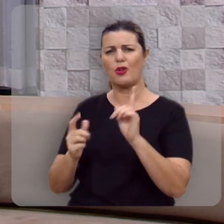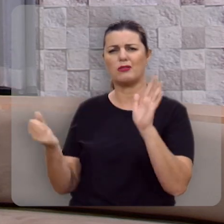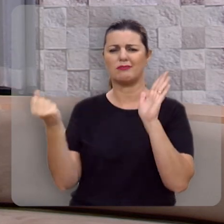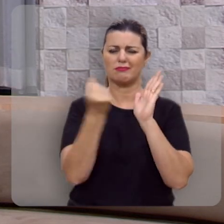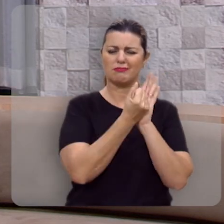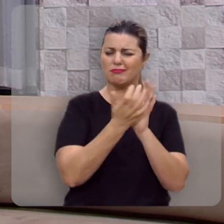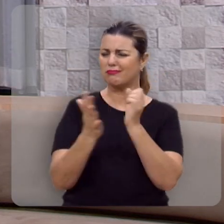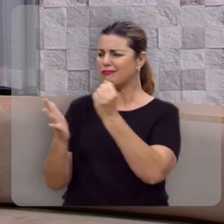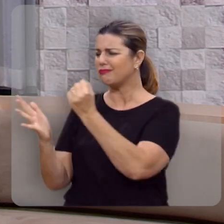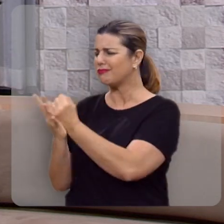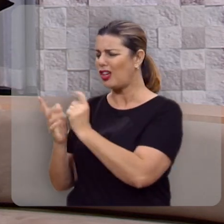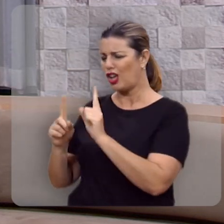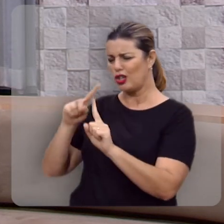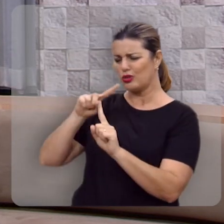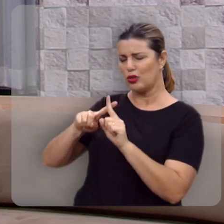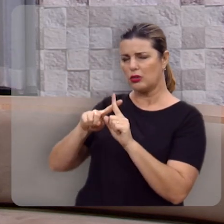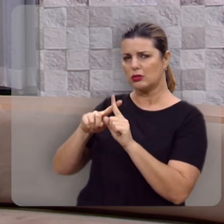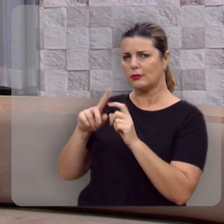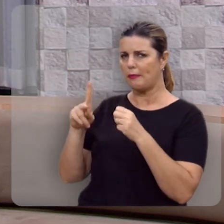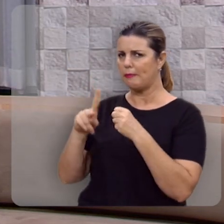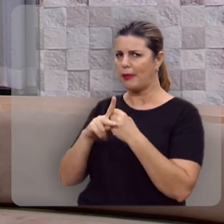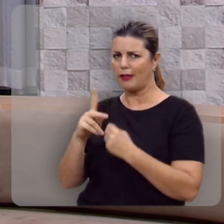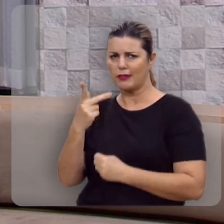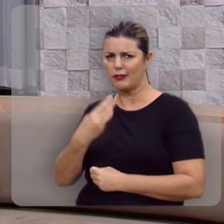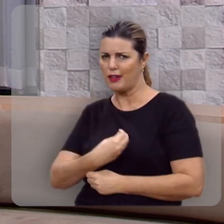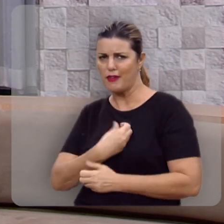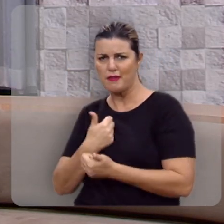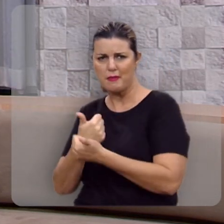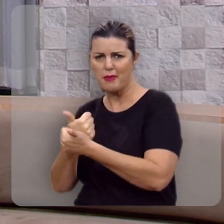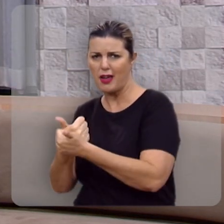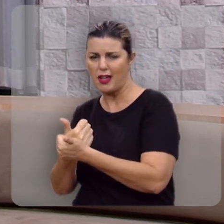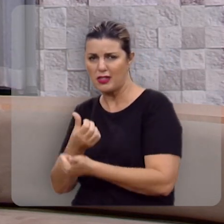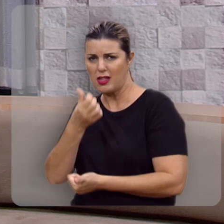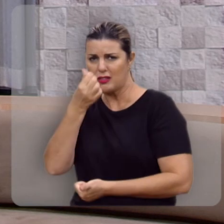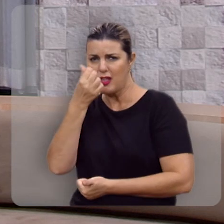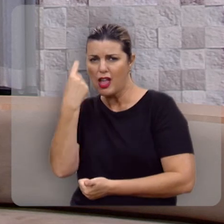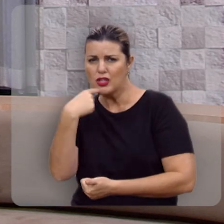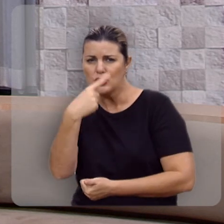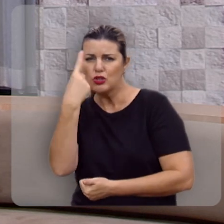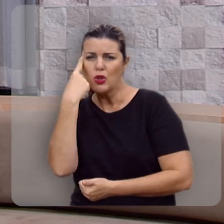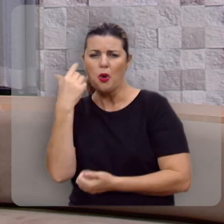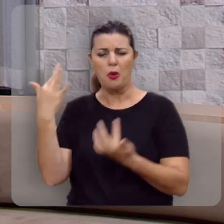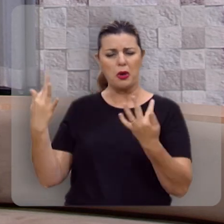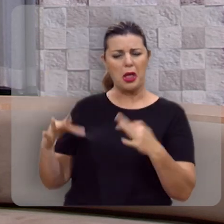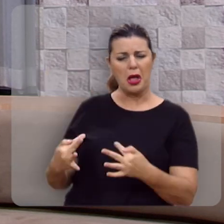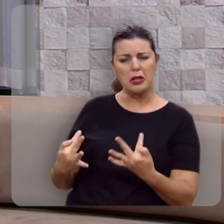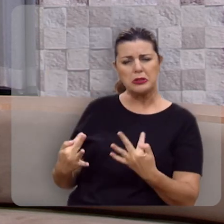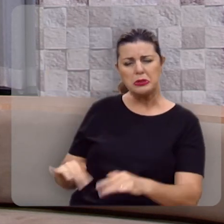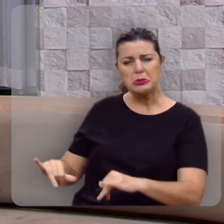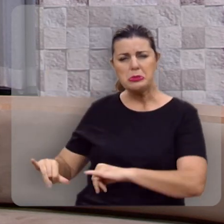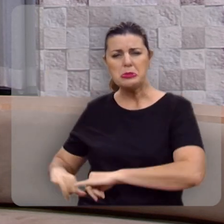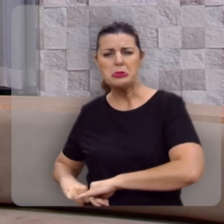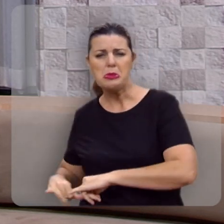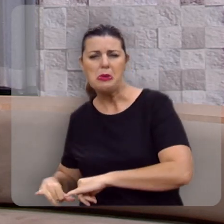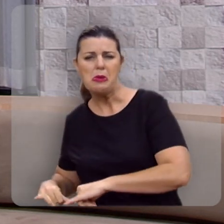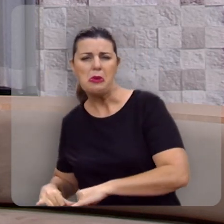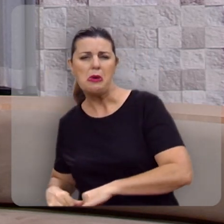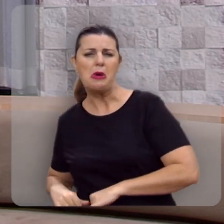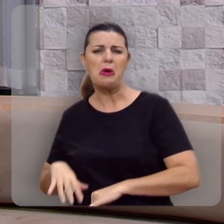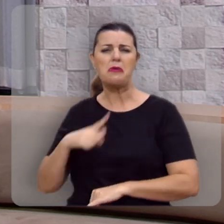é crucificado e Pedro não está lá. 6 horas de dores, cãibras,